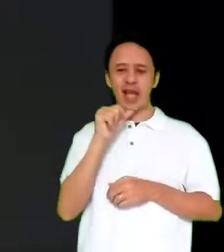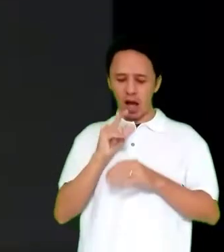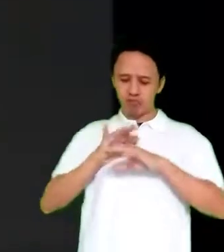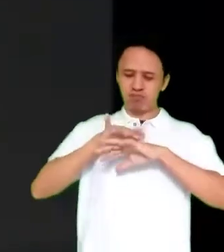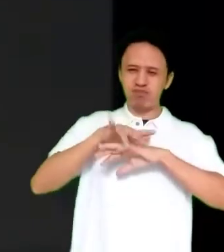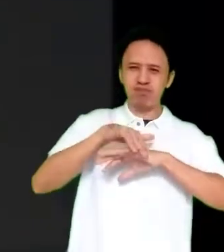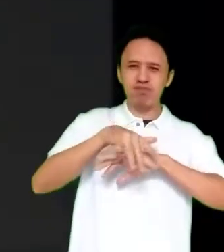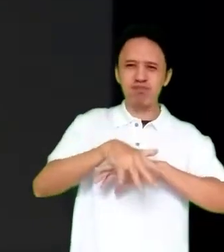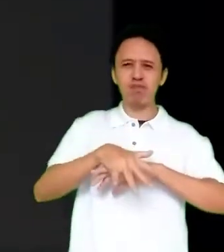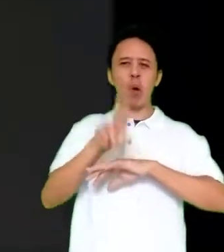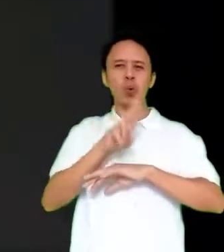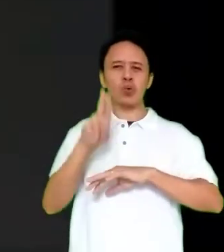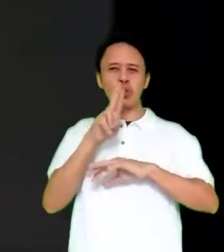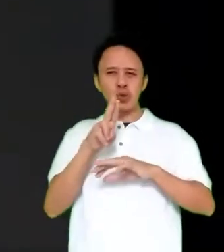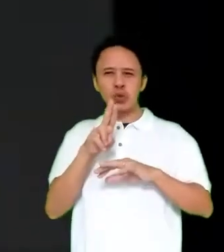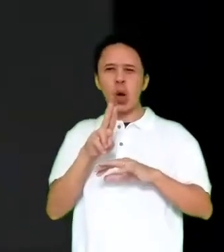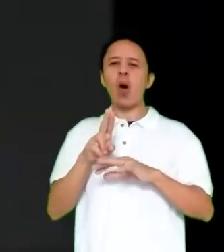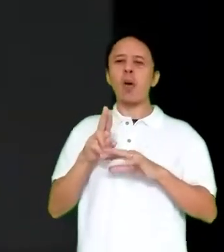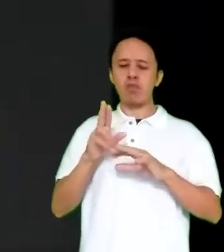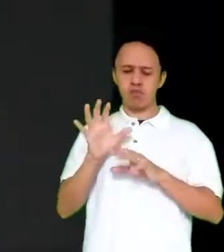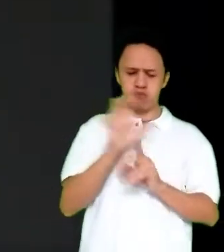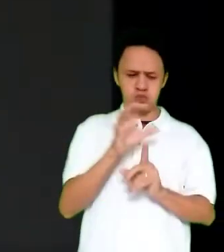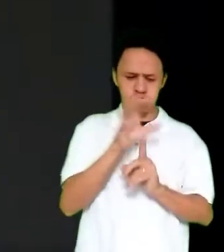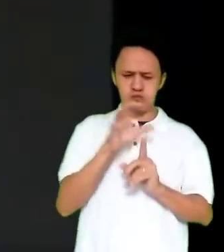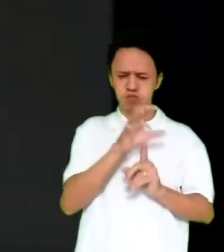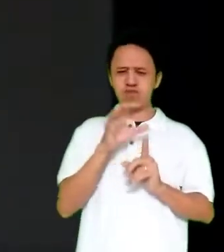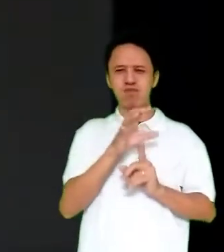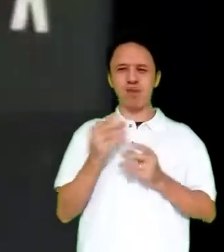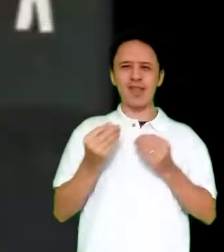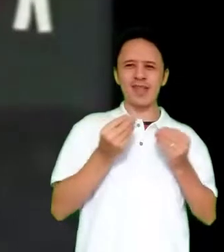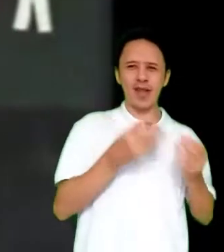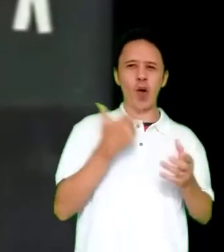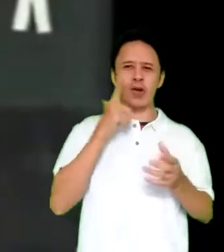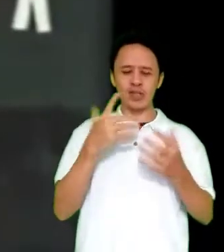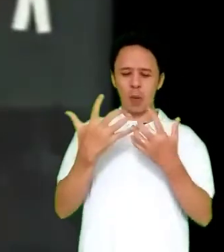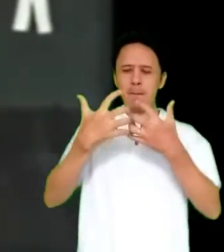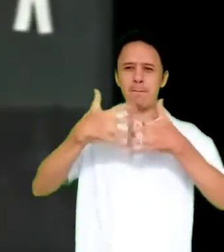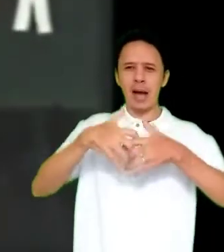A força da água corrente foi utilizada para movimentar uma máquina de tecer.